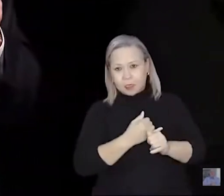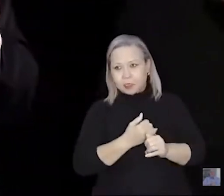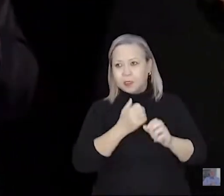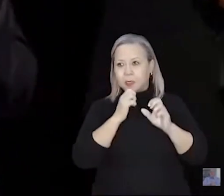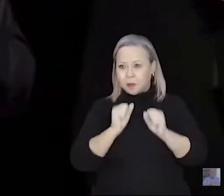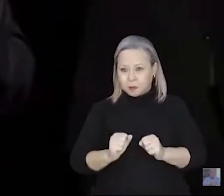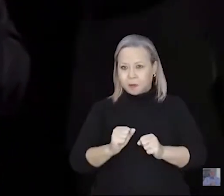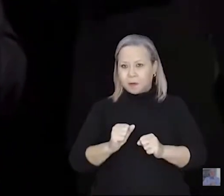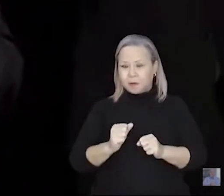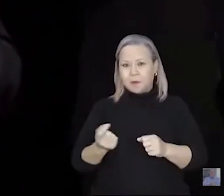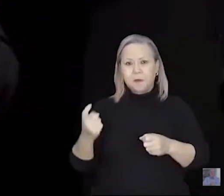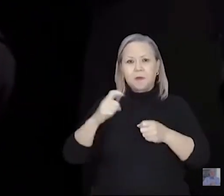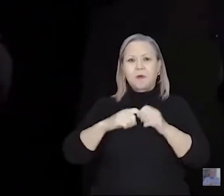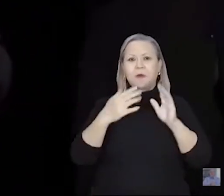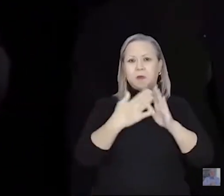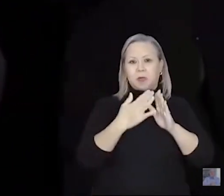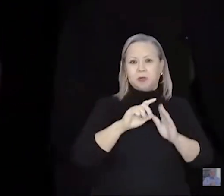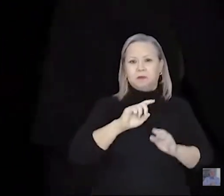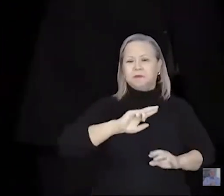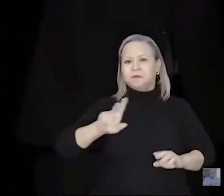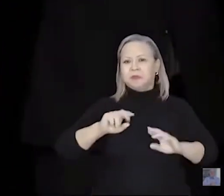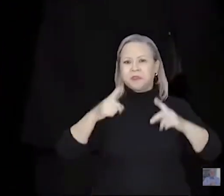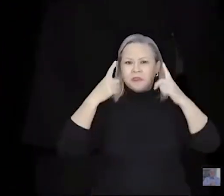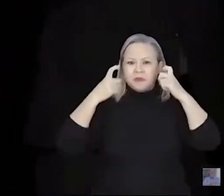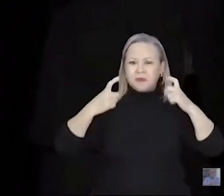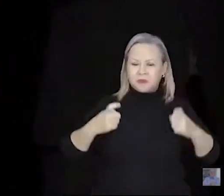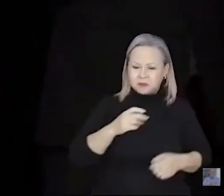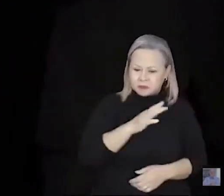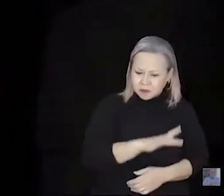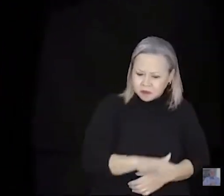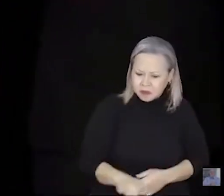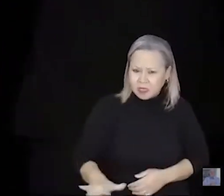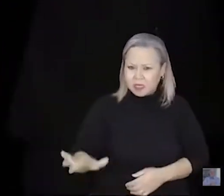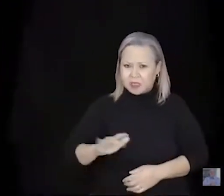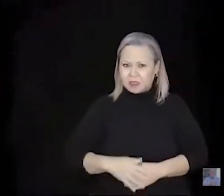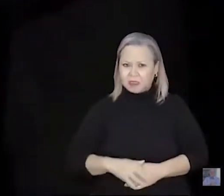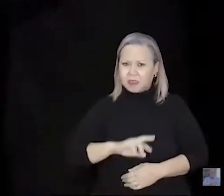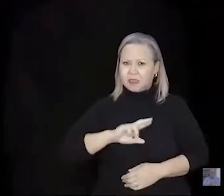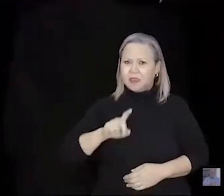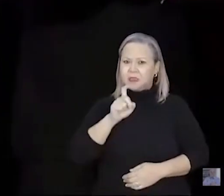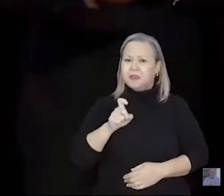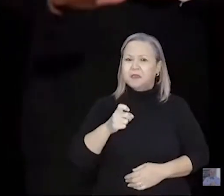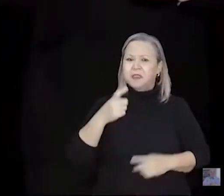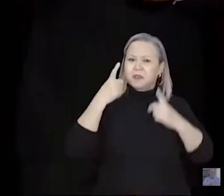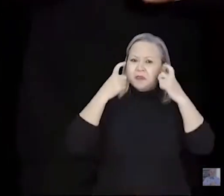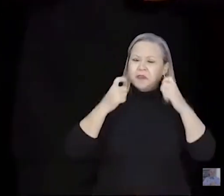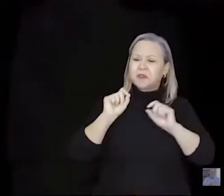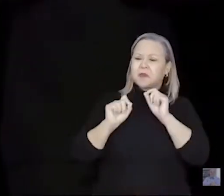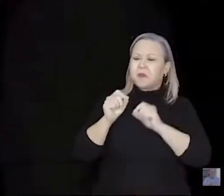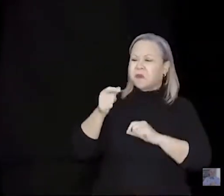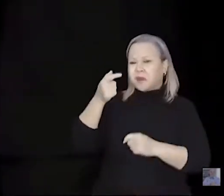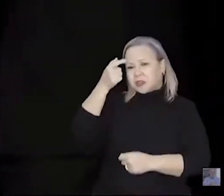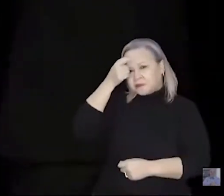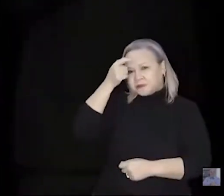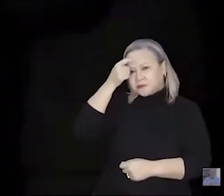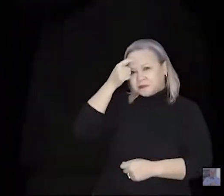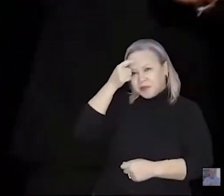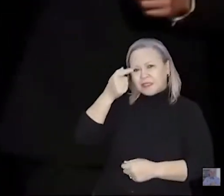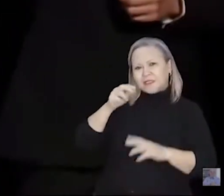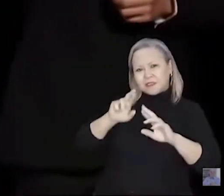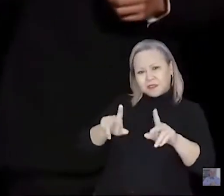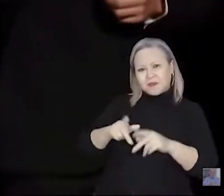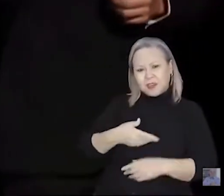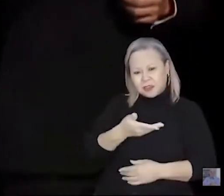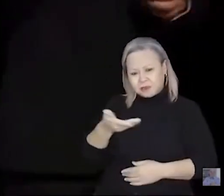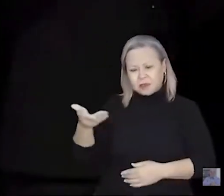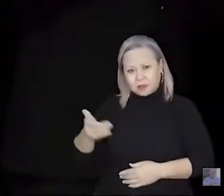casa. Não sejam violentos com crianças. Não sejam violentos com quem pensa diferente de vocês.